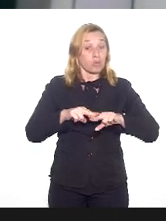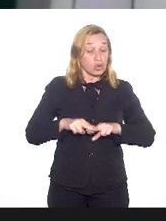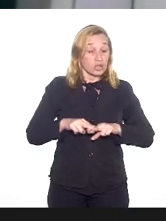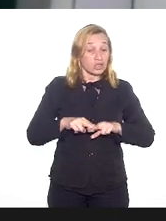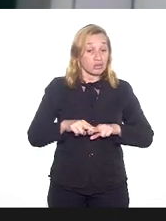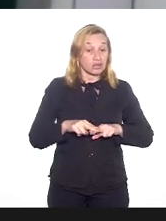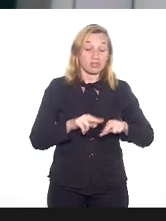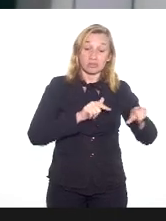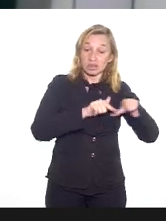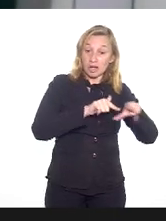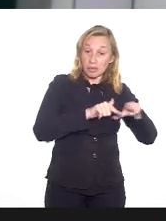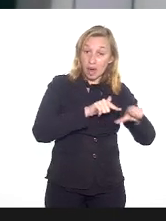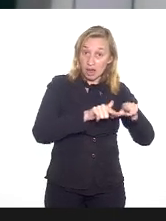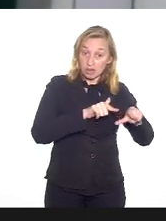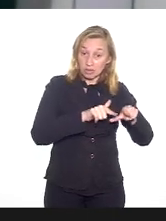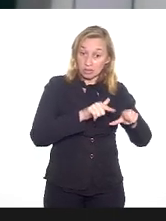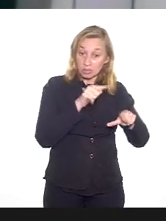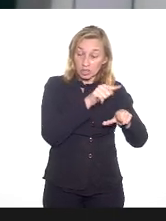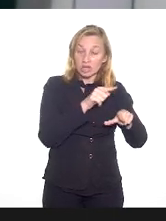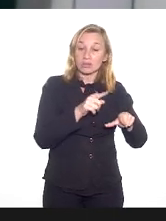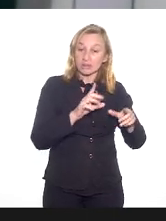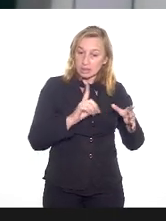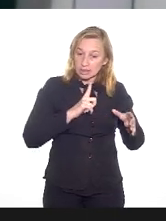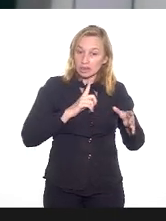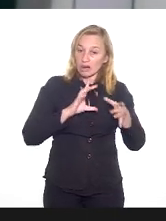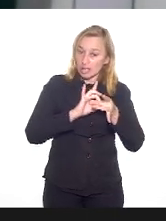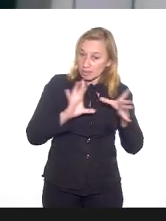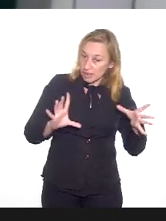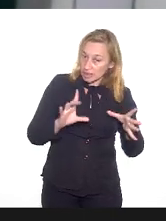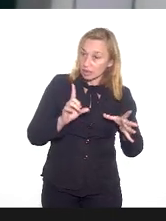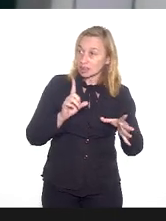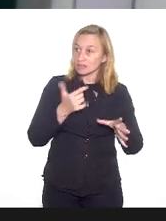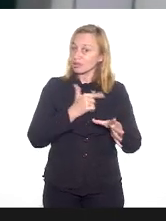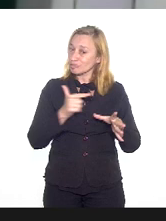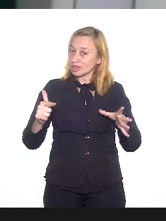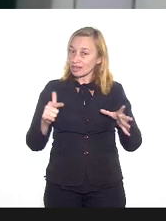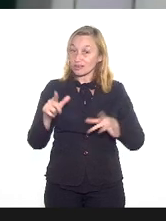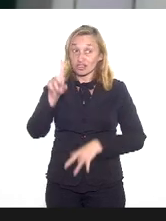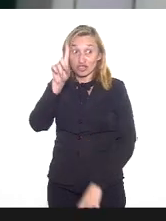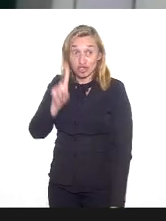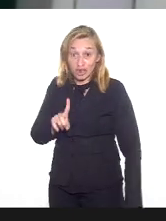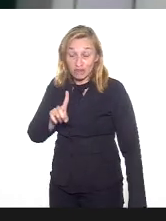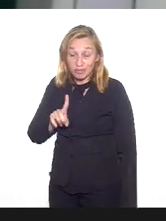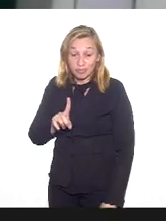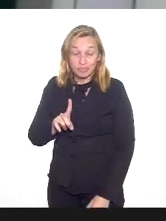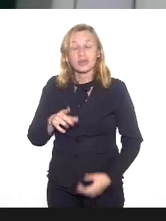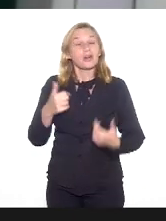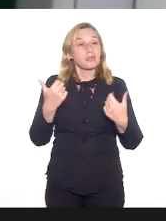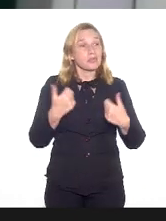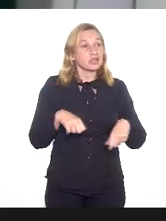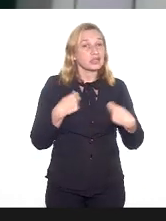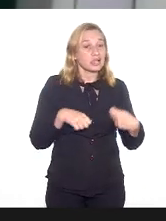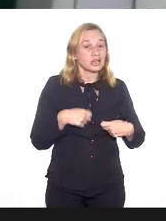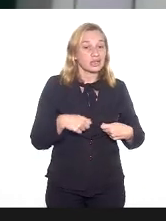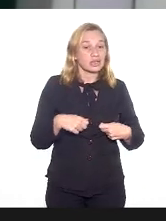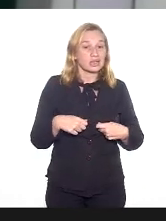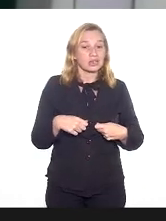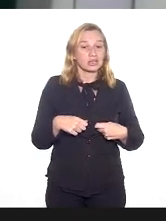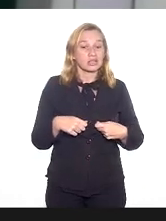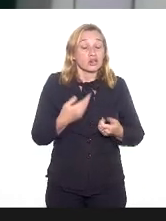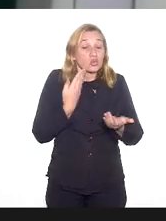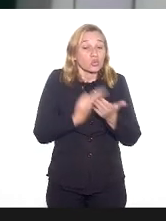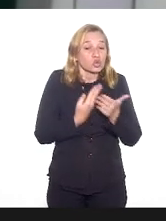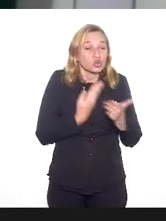como essa, mesmo tendo aval e não teve de quem de direito, deveria ser precedida de